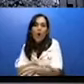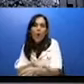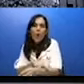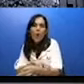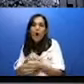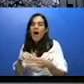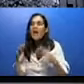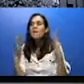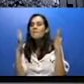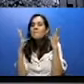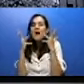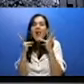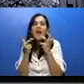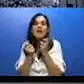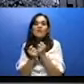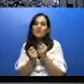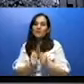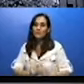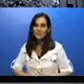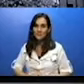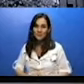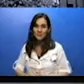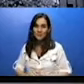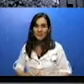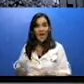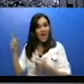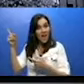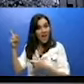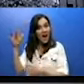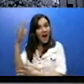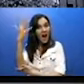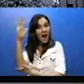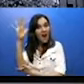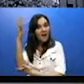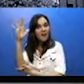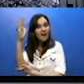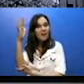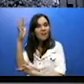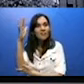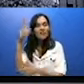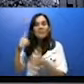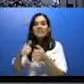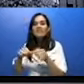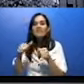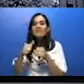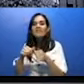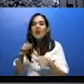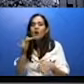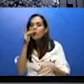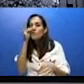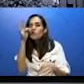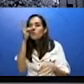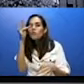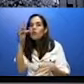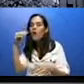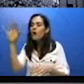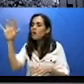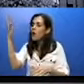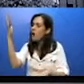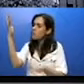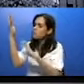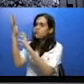linda sabe ela é muito linda essa árvore que ela está não está toda furada cheia de